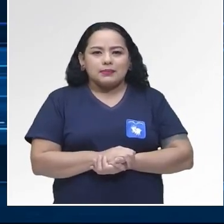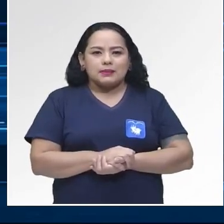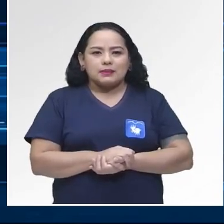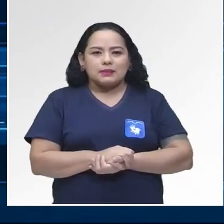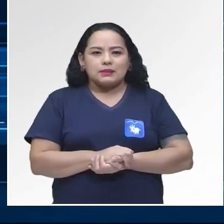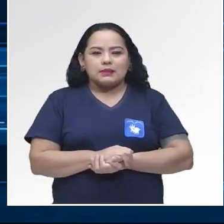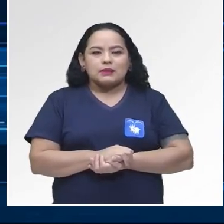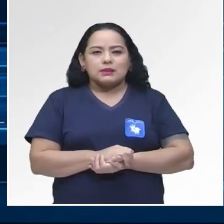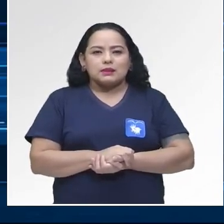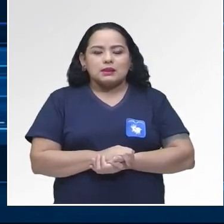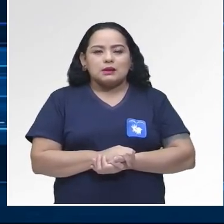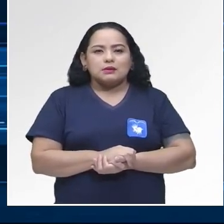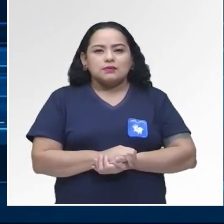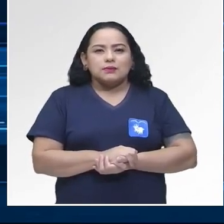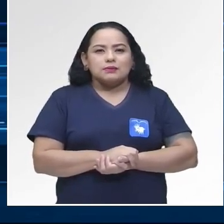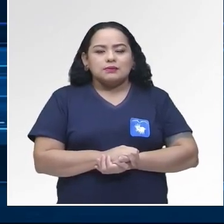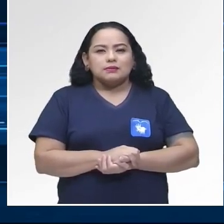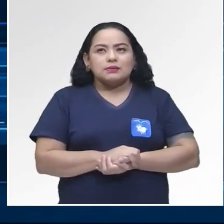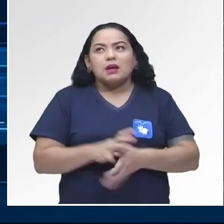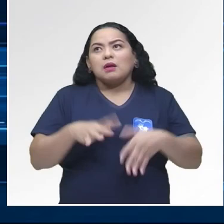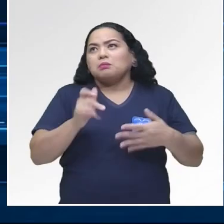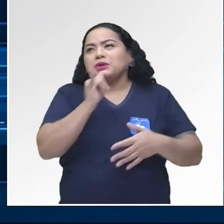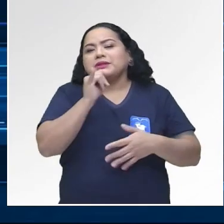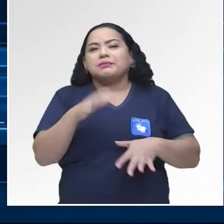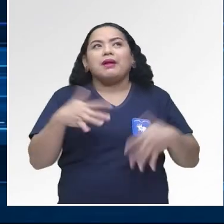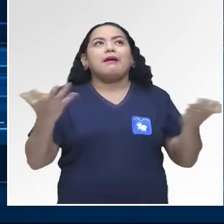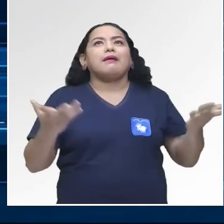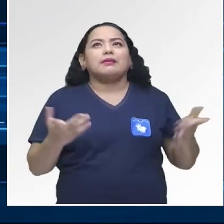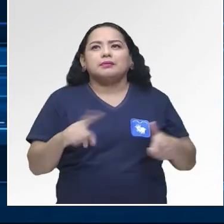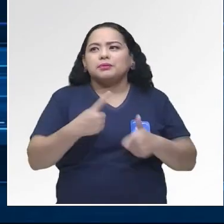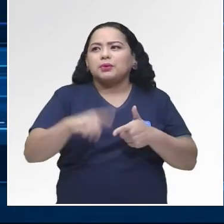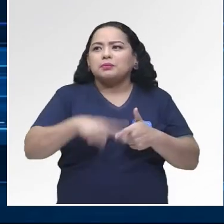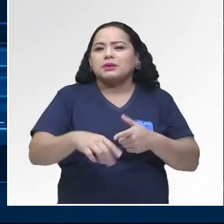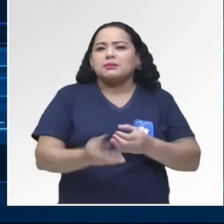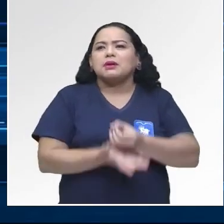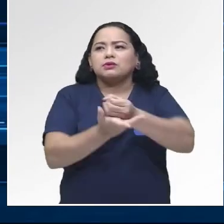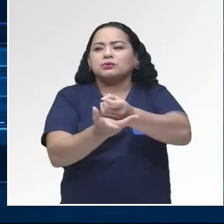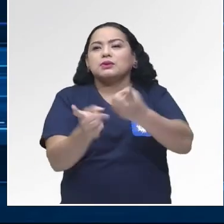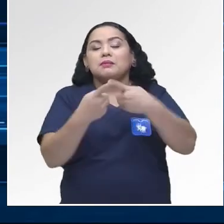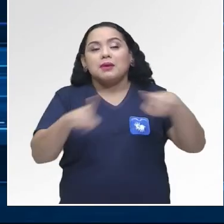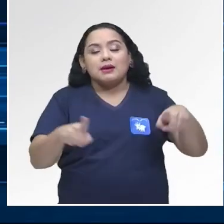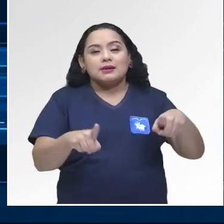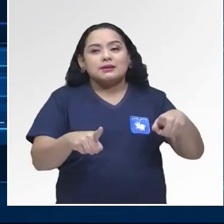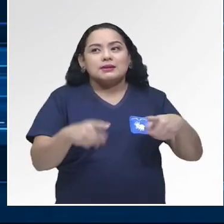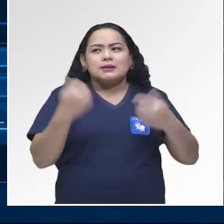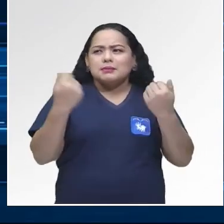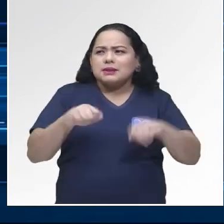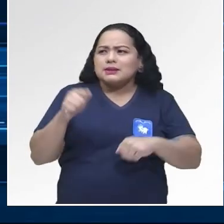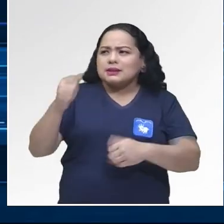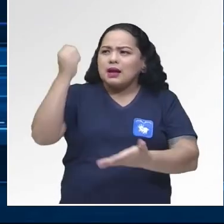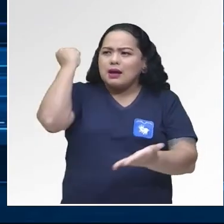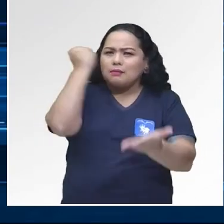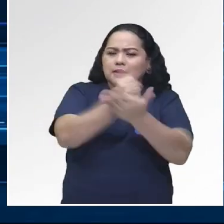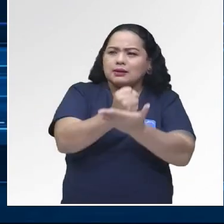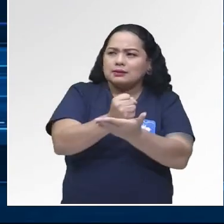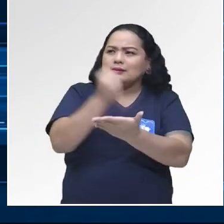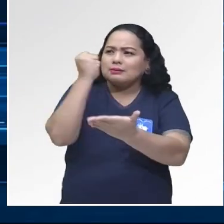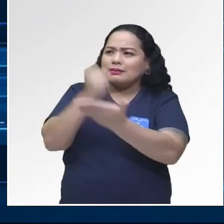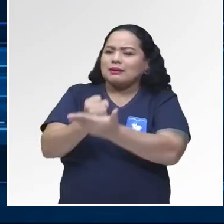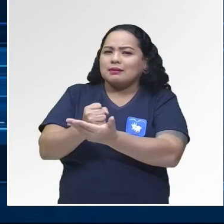meios. Então, eu quero resolver um problema, mas para isso eu tenho que matar, para isso eu tenho